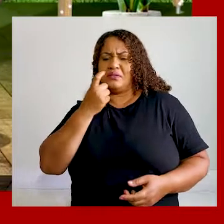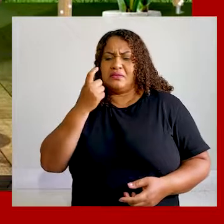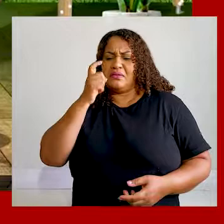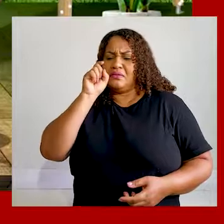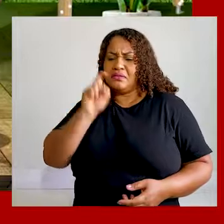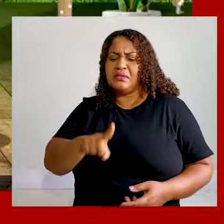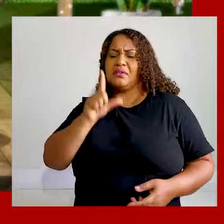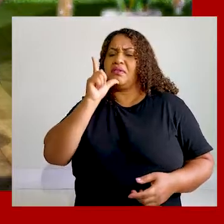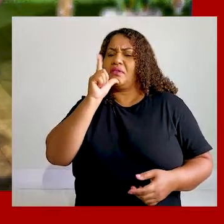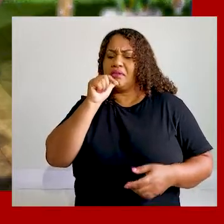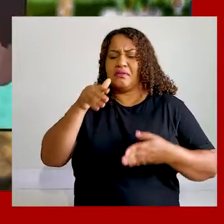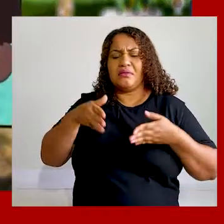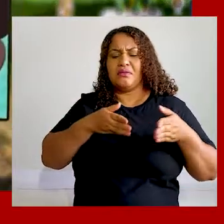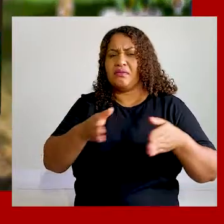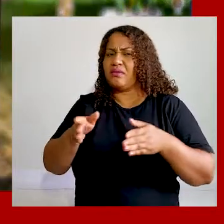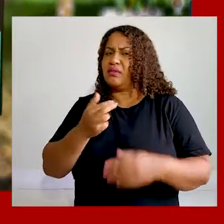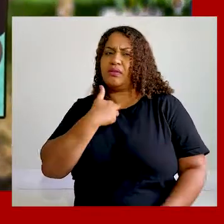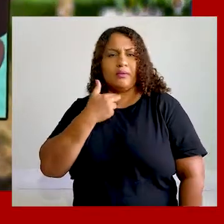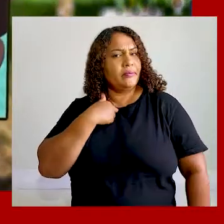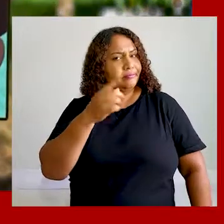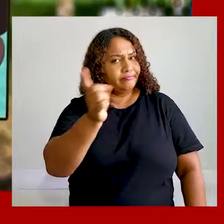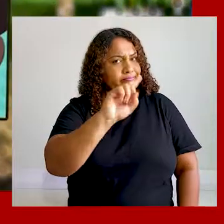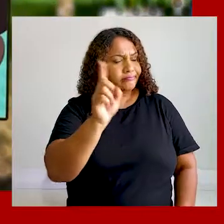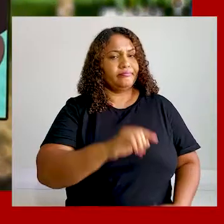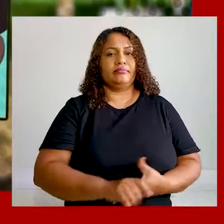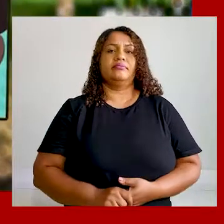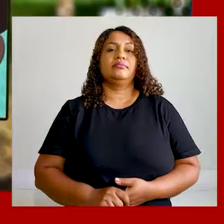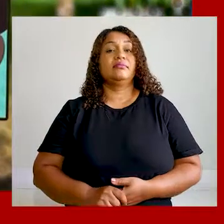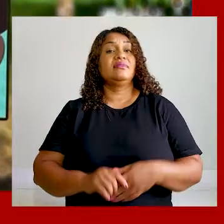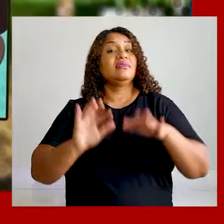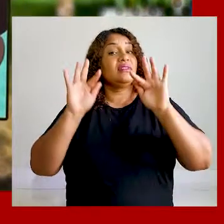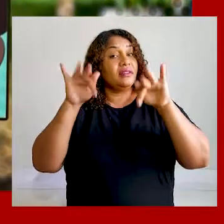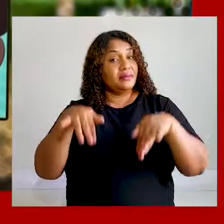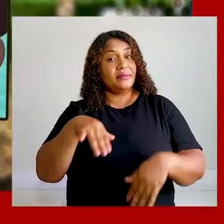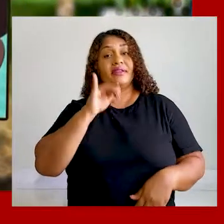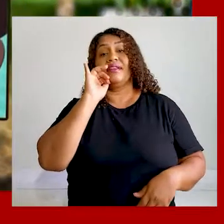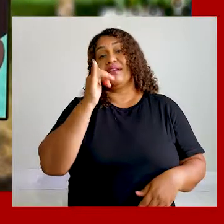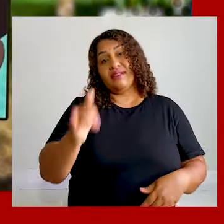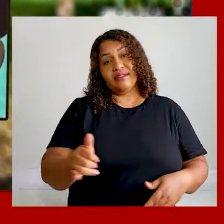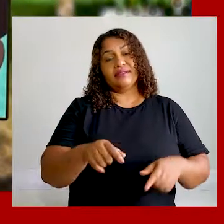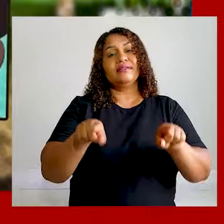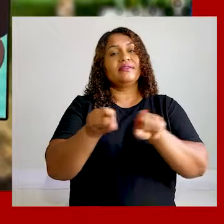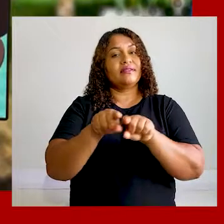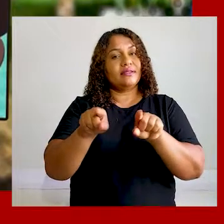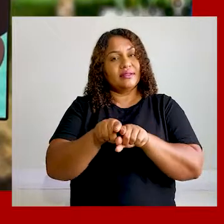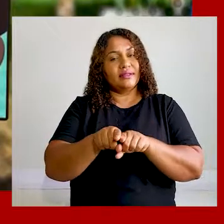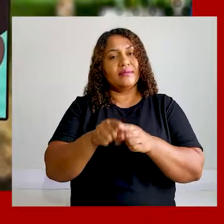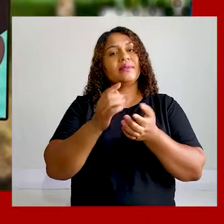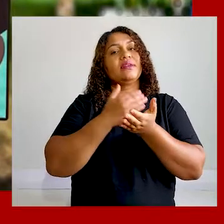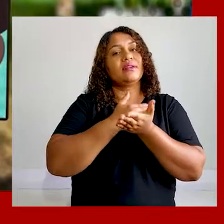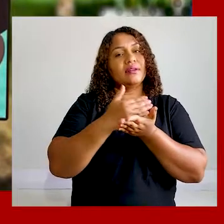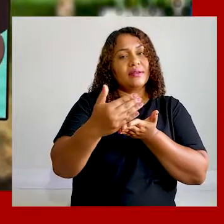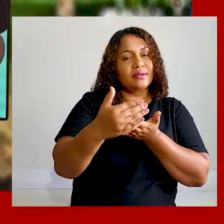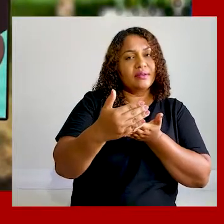não cola. E é assim que termina esta história e também